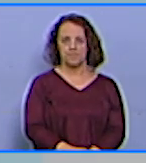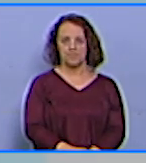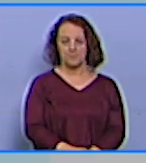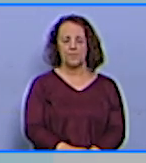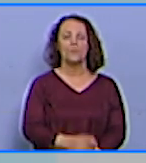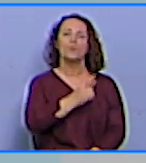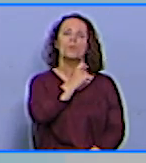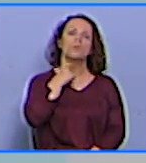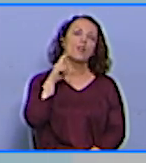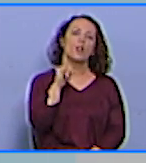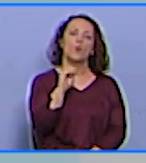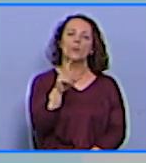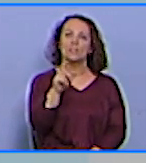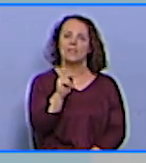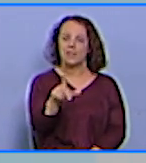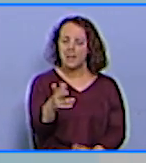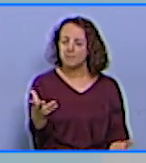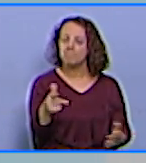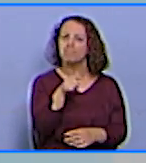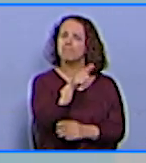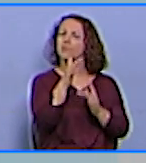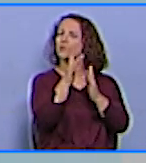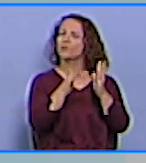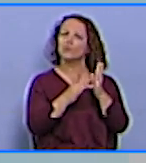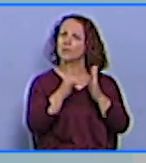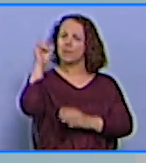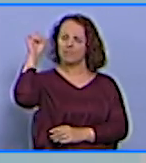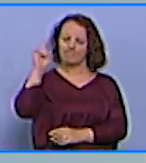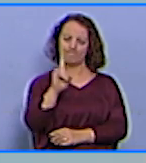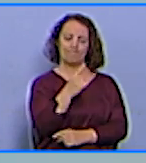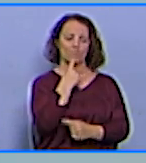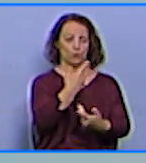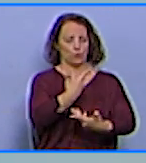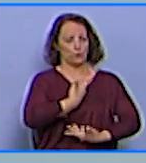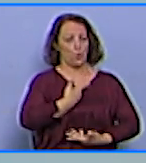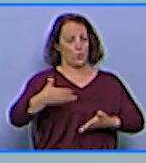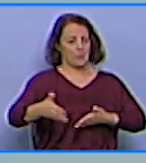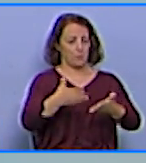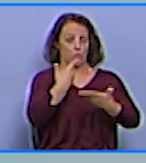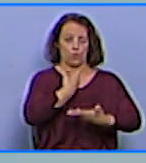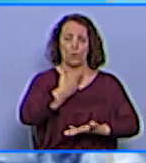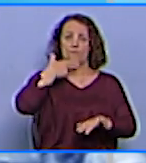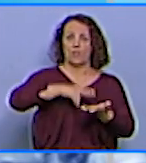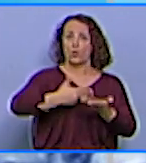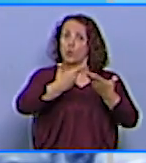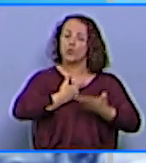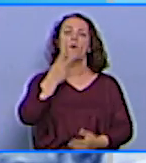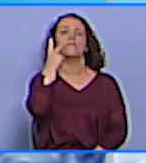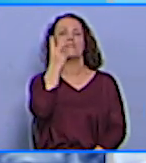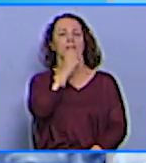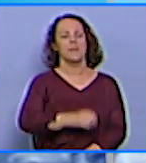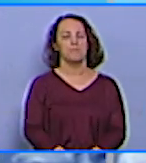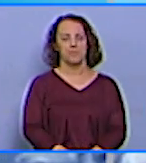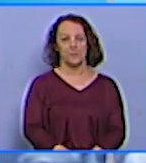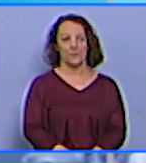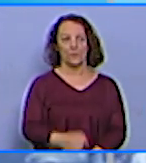Padre Luís Leal, de que forma é que Jesus se apresenta aqui como o caminho, a verdade e a vida? Eu olho